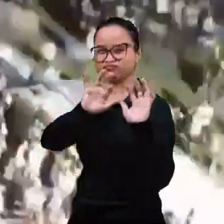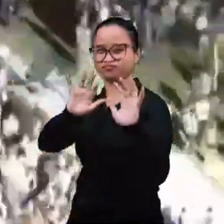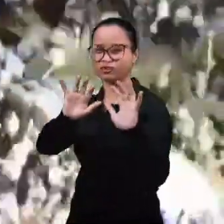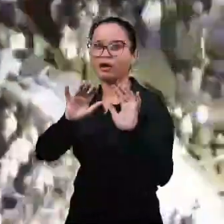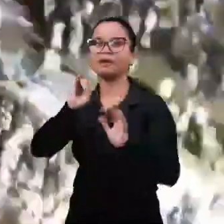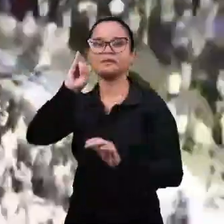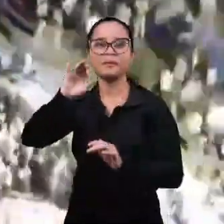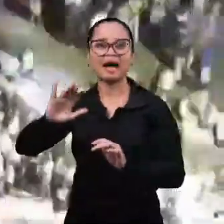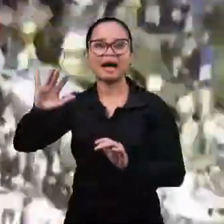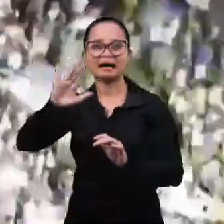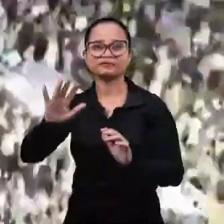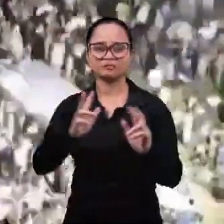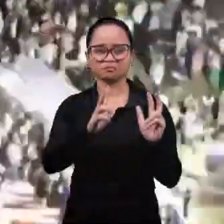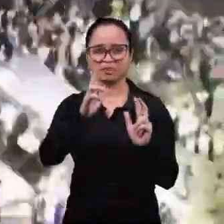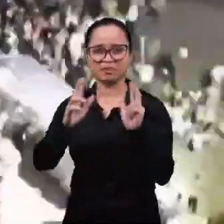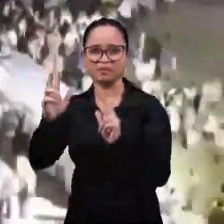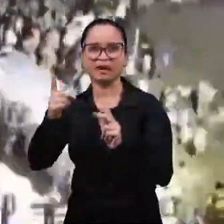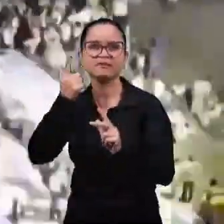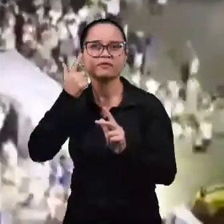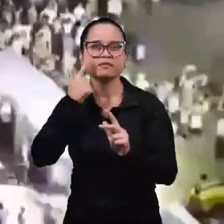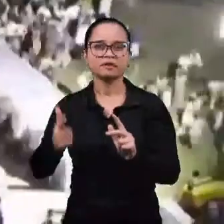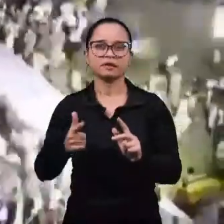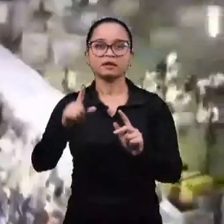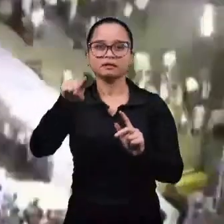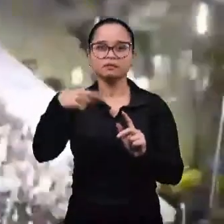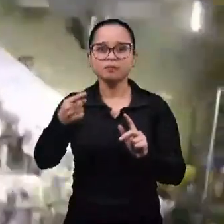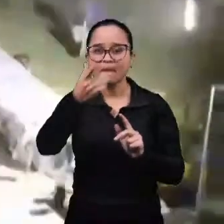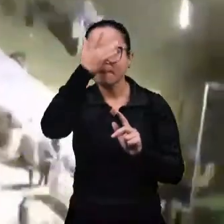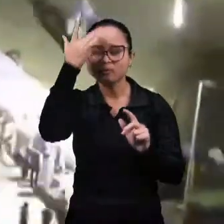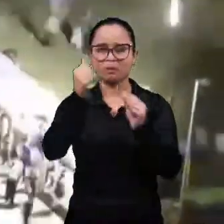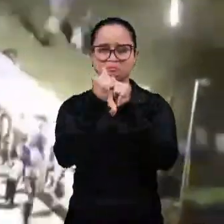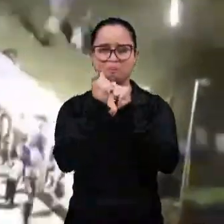se compôs aquela multidão